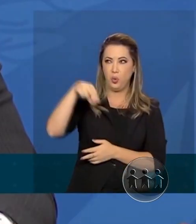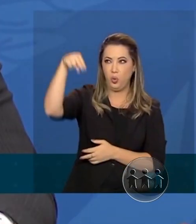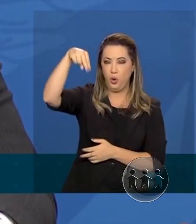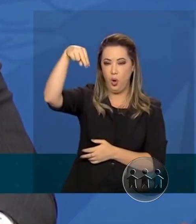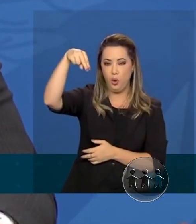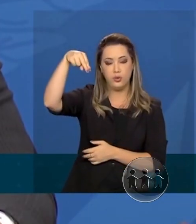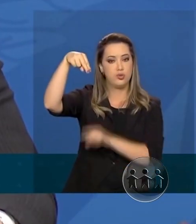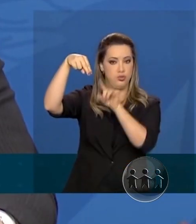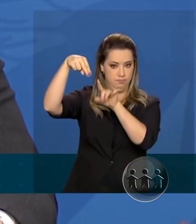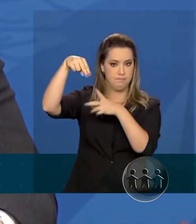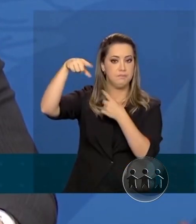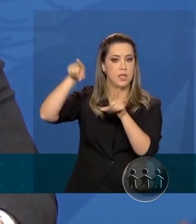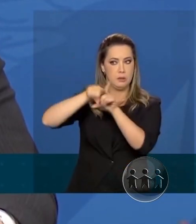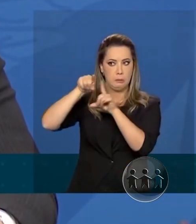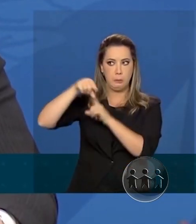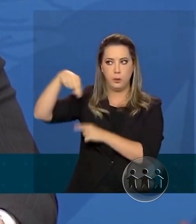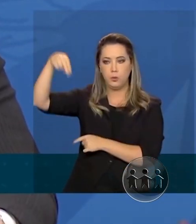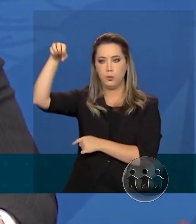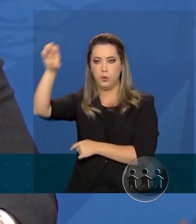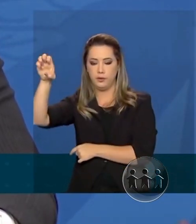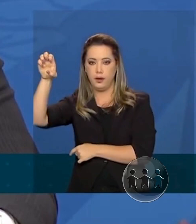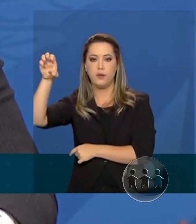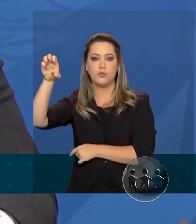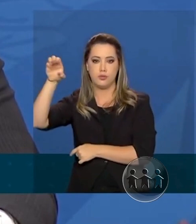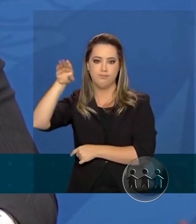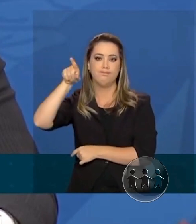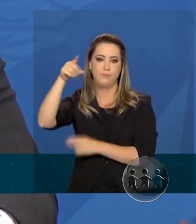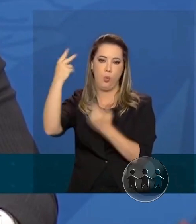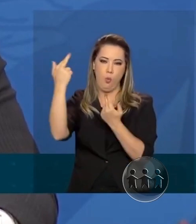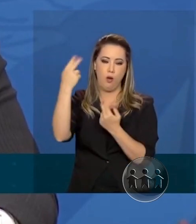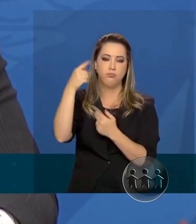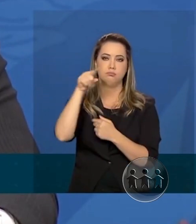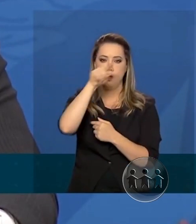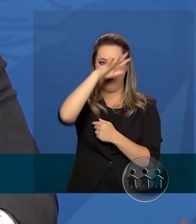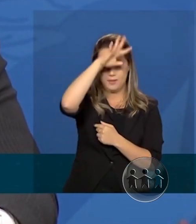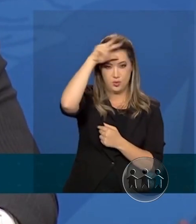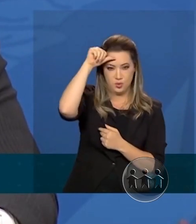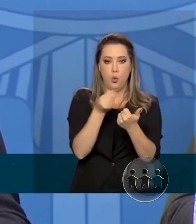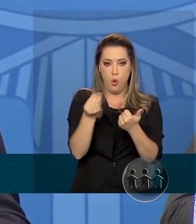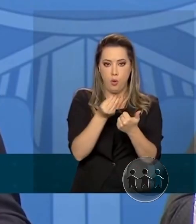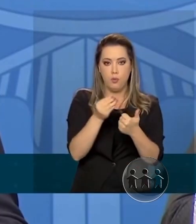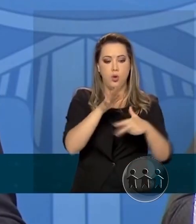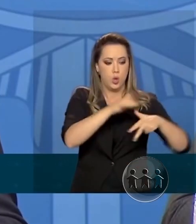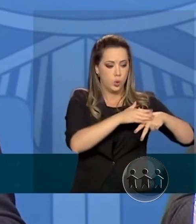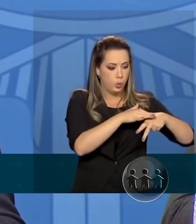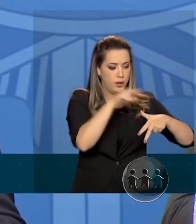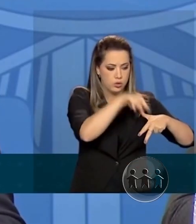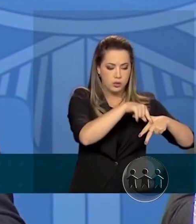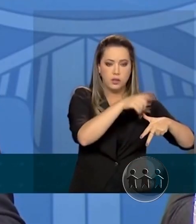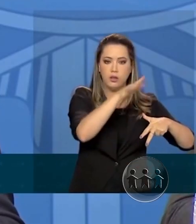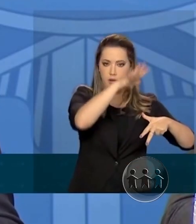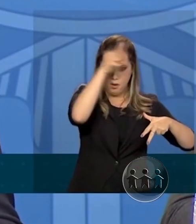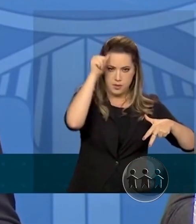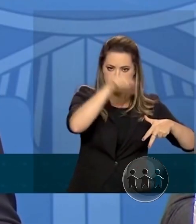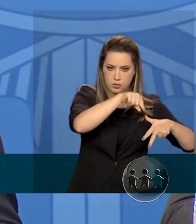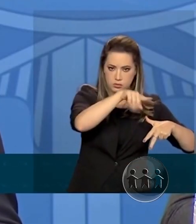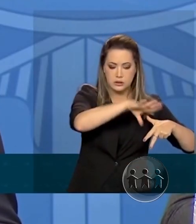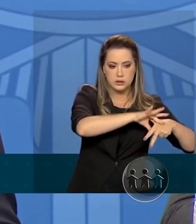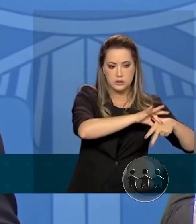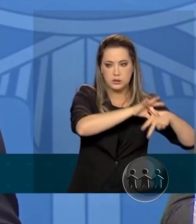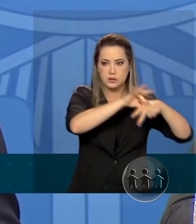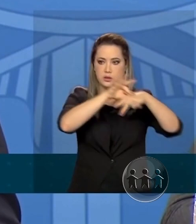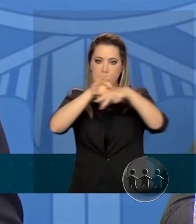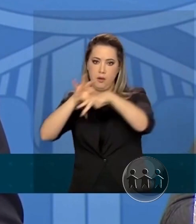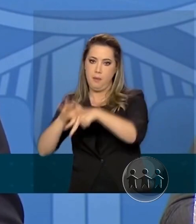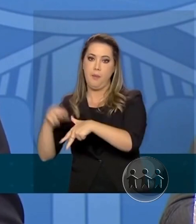ampliar a rede de saúde e manter essa ampliação, porque a preocupação é realmente fevereiro. A gente sabe que já começou esse